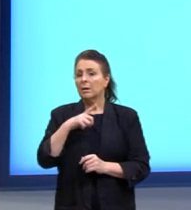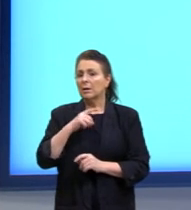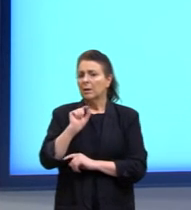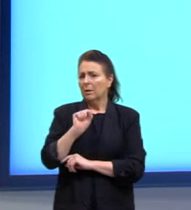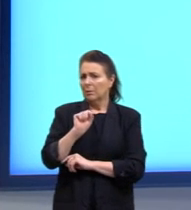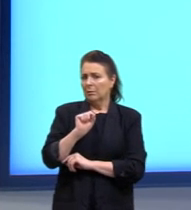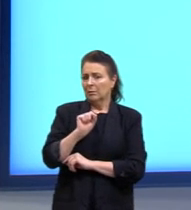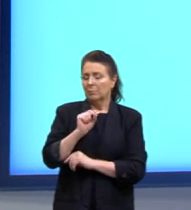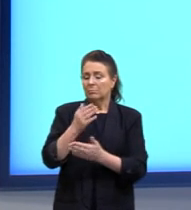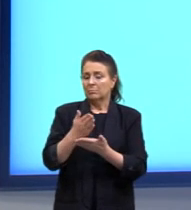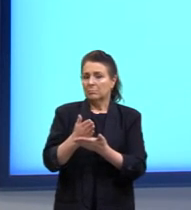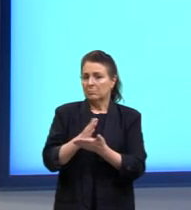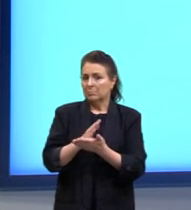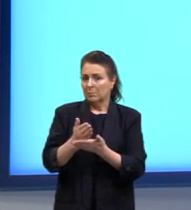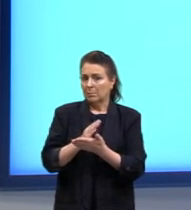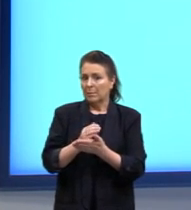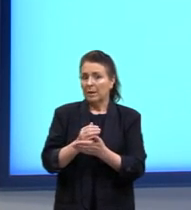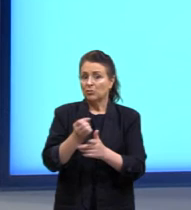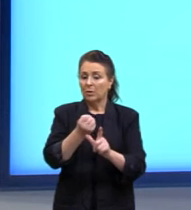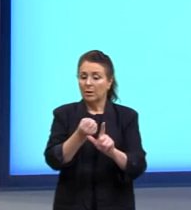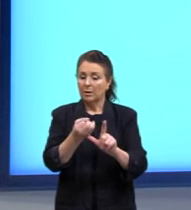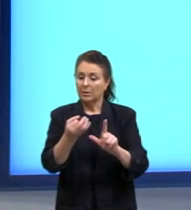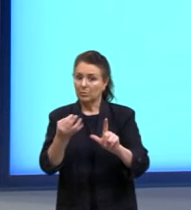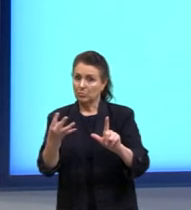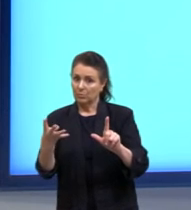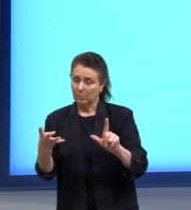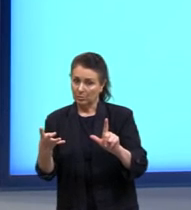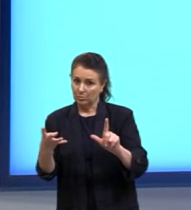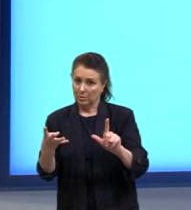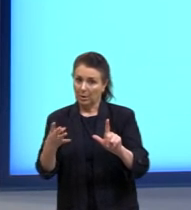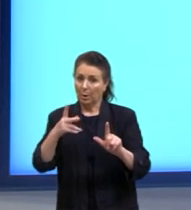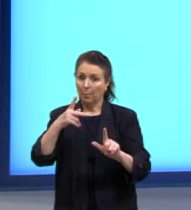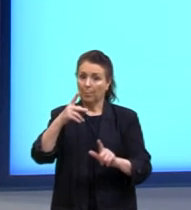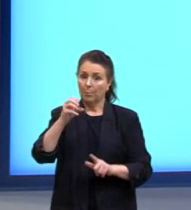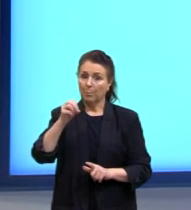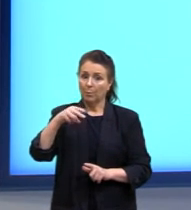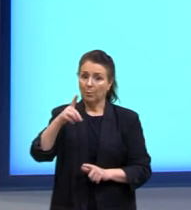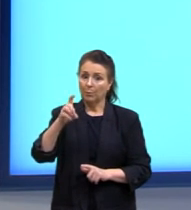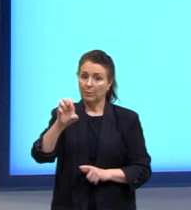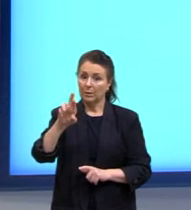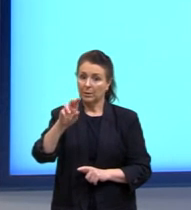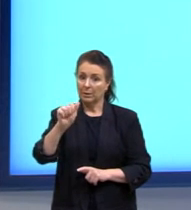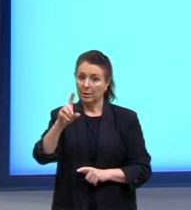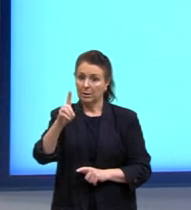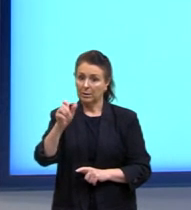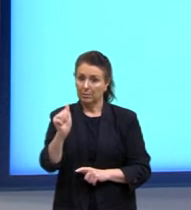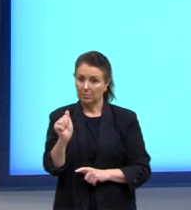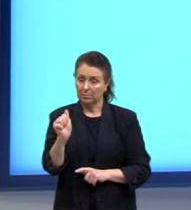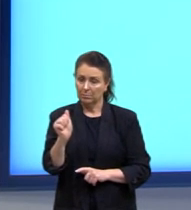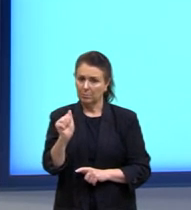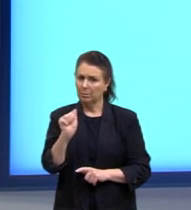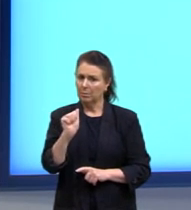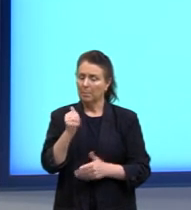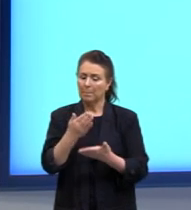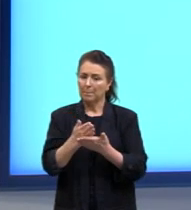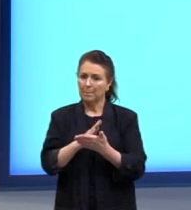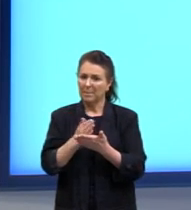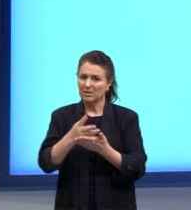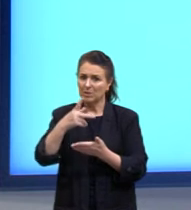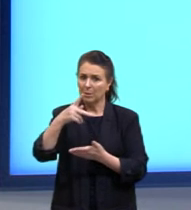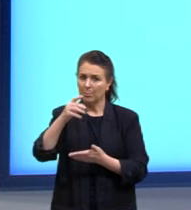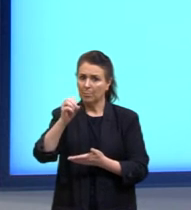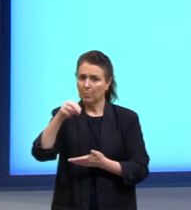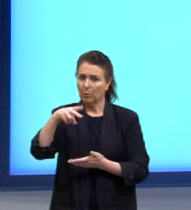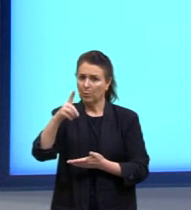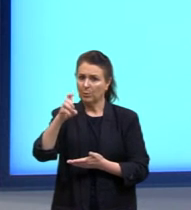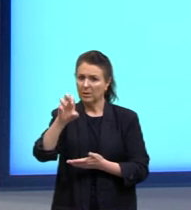uma média aritmética ponderada O que que significa média ponderada se nós